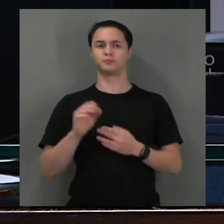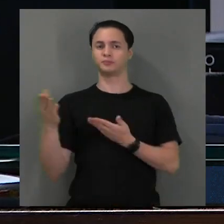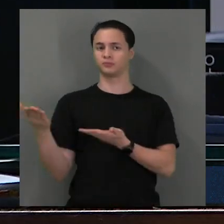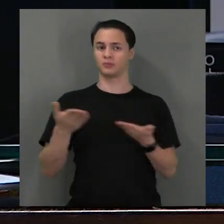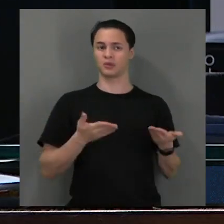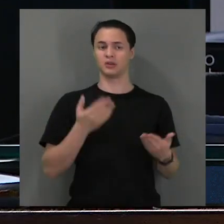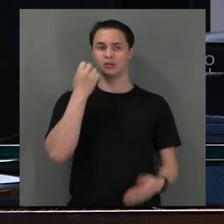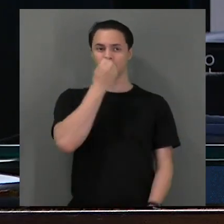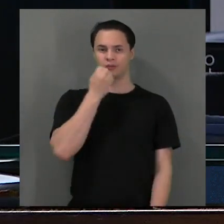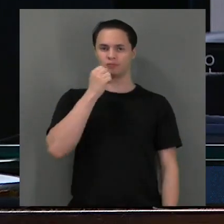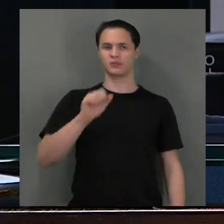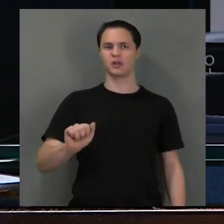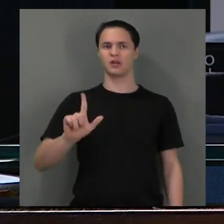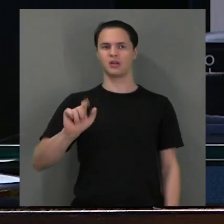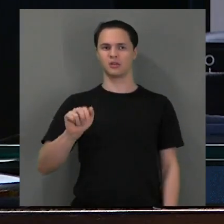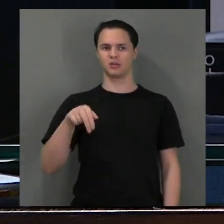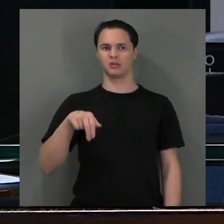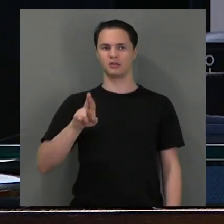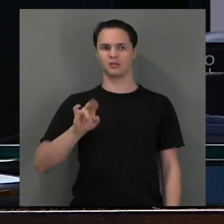senador Alan Rick,